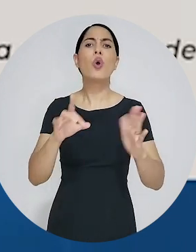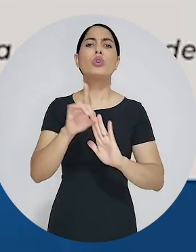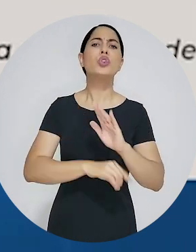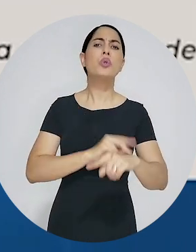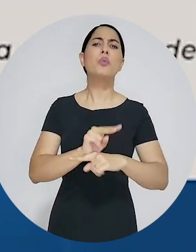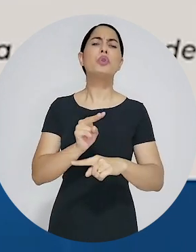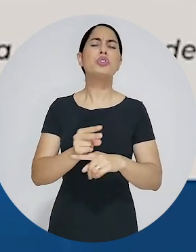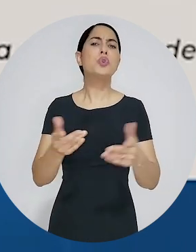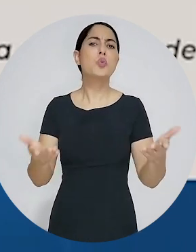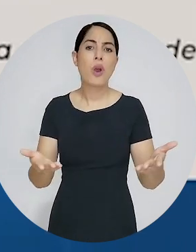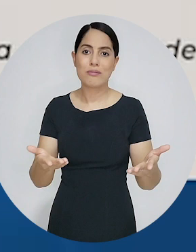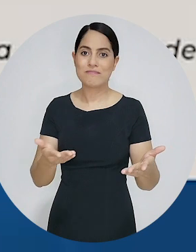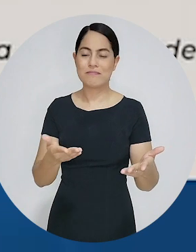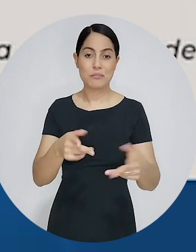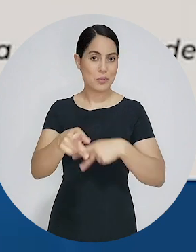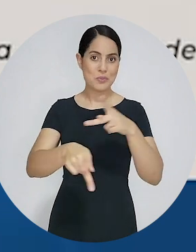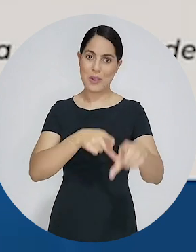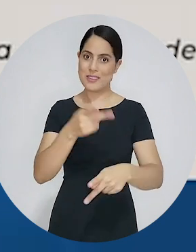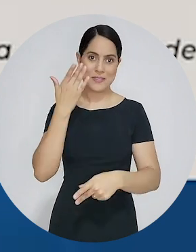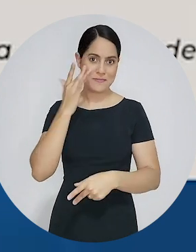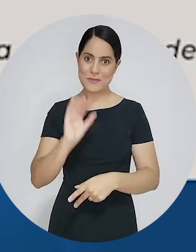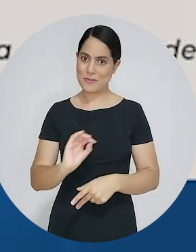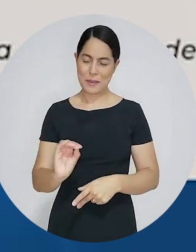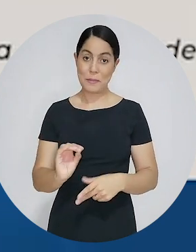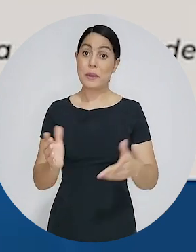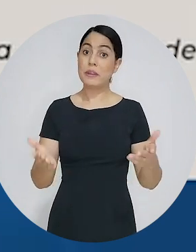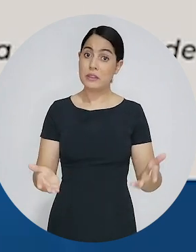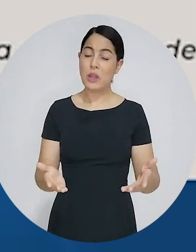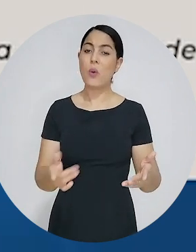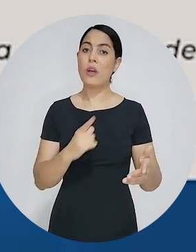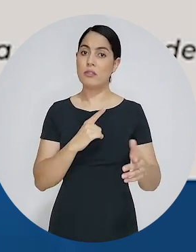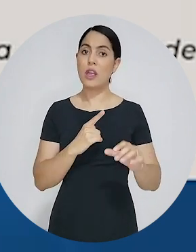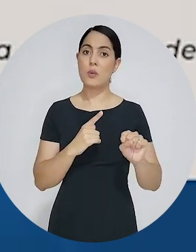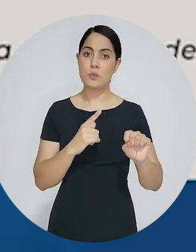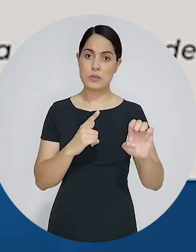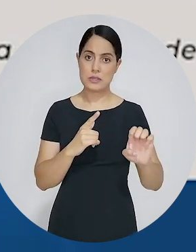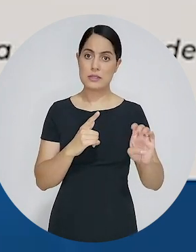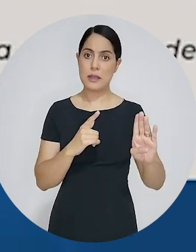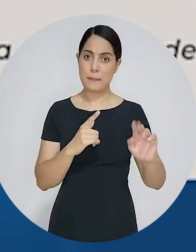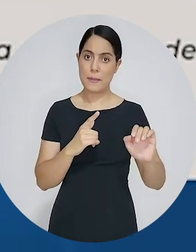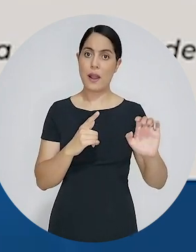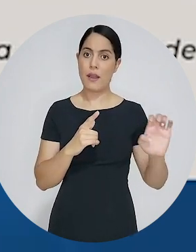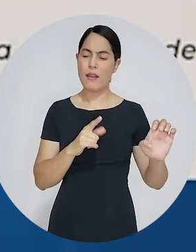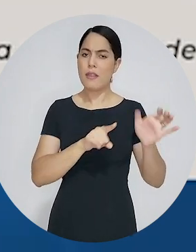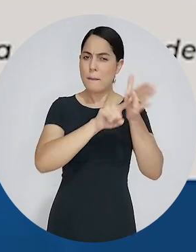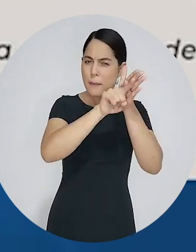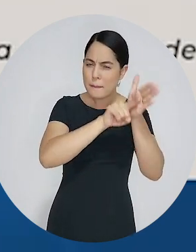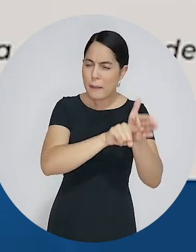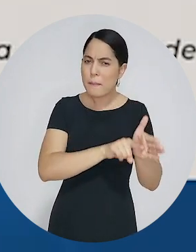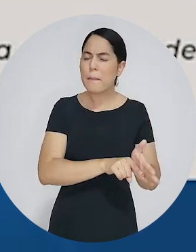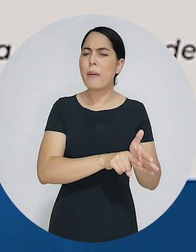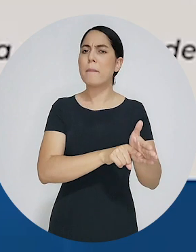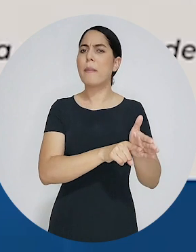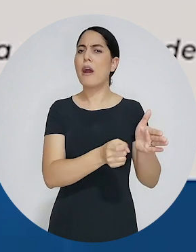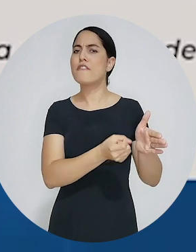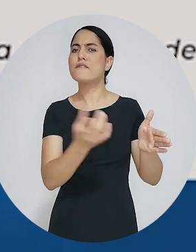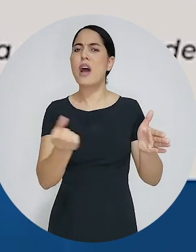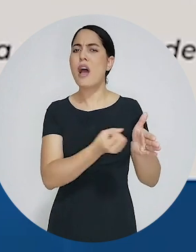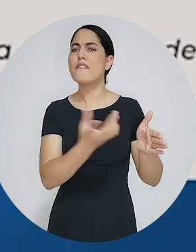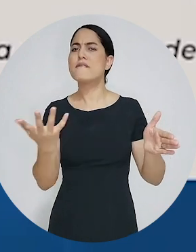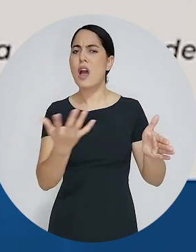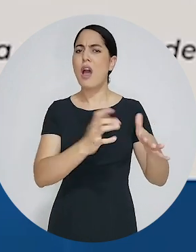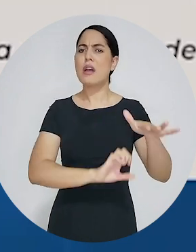qual é o direito que ela visa proteger. Eu li uma matéria que o Sebrae fez uma pesquisa, né, com várias empresas, e